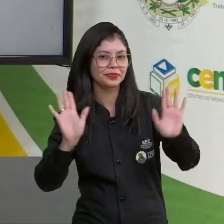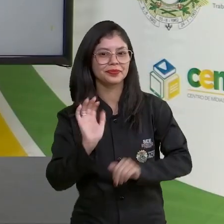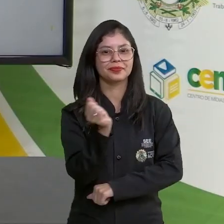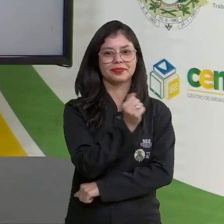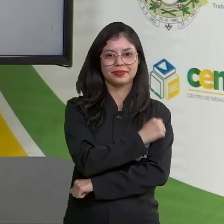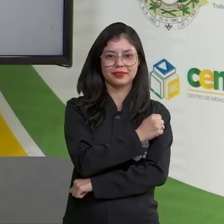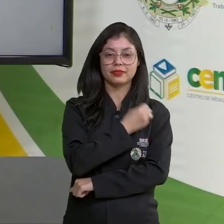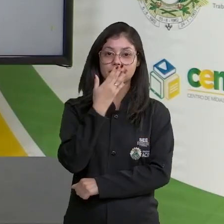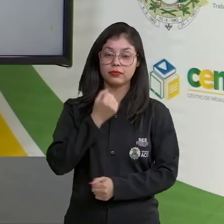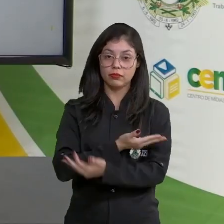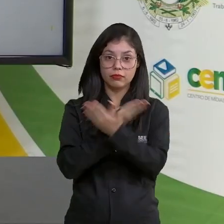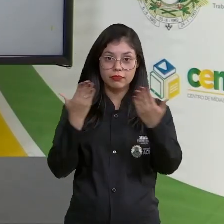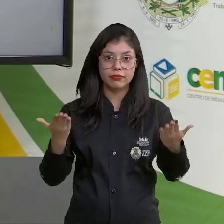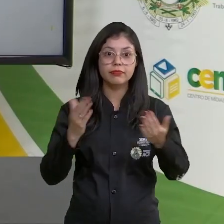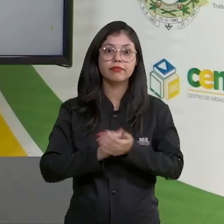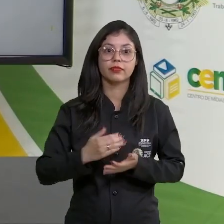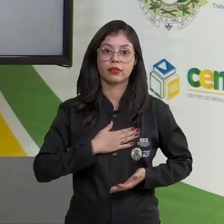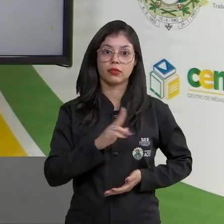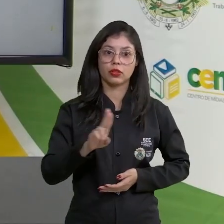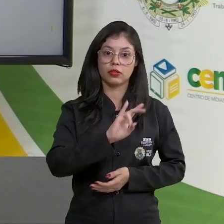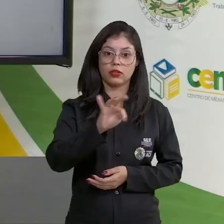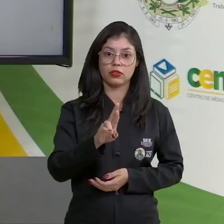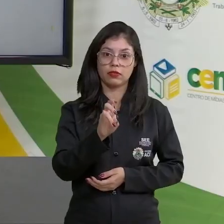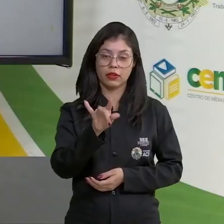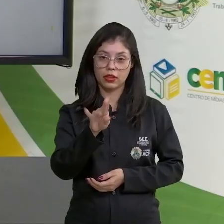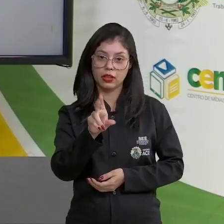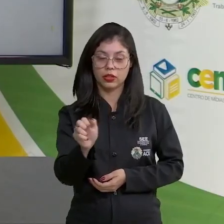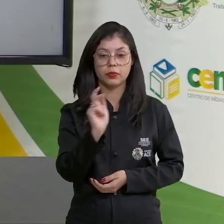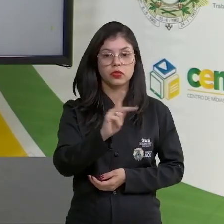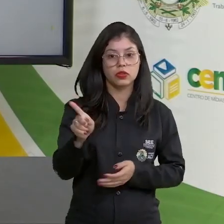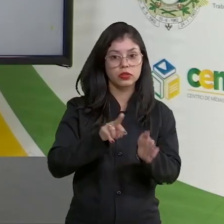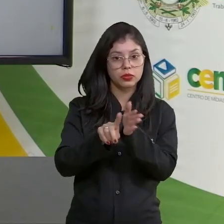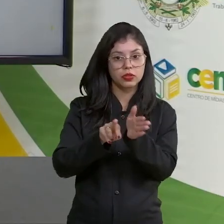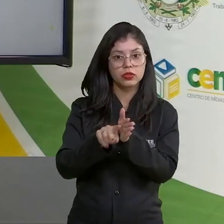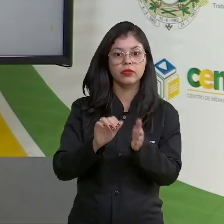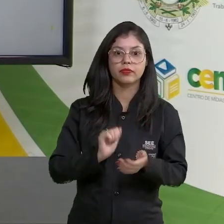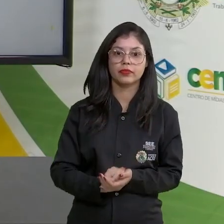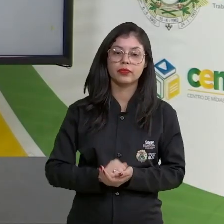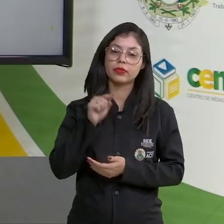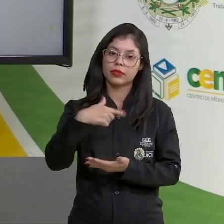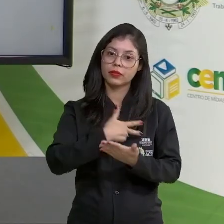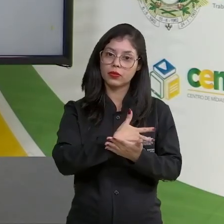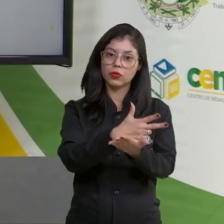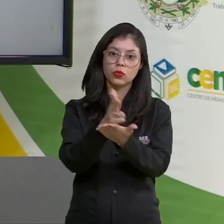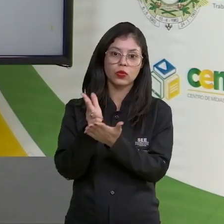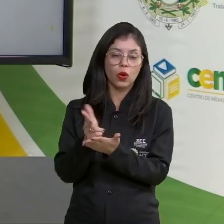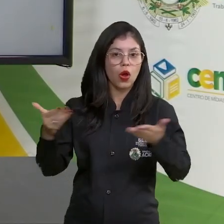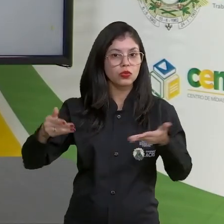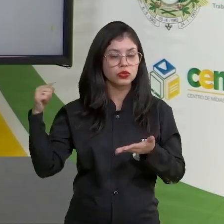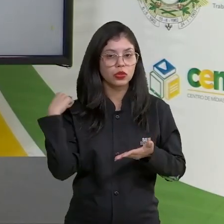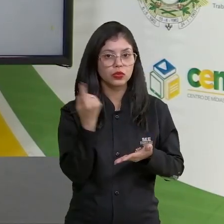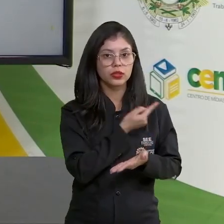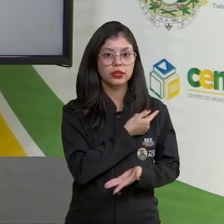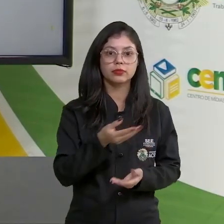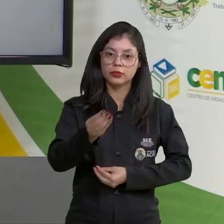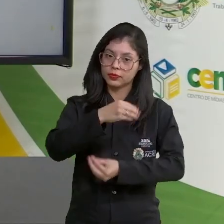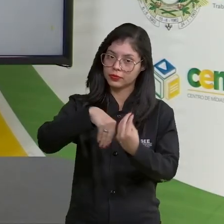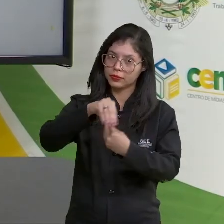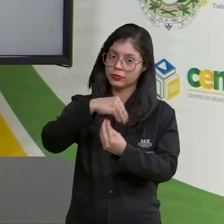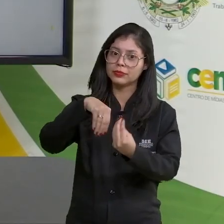Olá, estudantes! Tudo bem com vocês? Meu nome é Jovelane Paula, sou professora de Biologia aqui do SEMEAC e hoje vamos